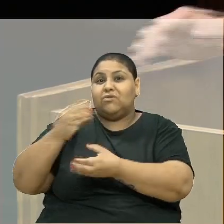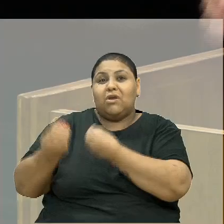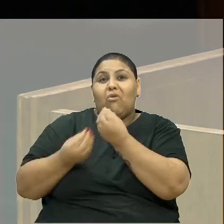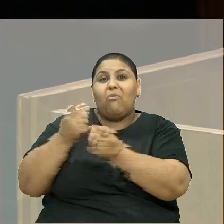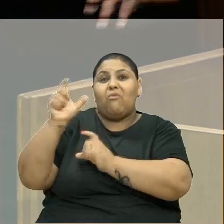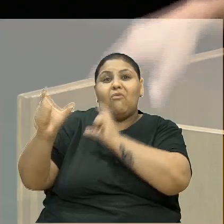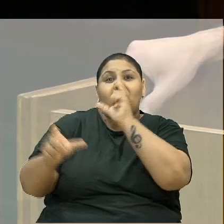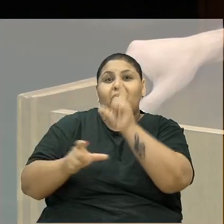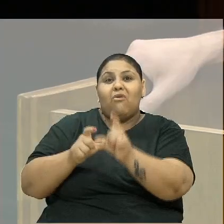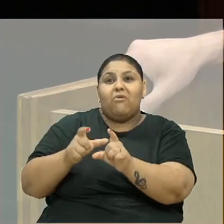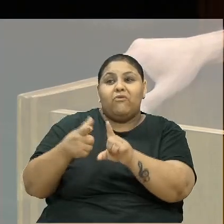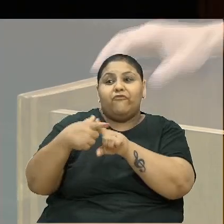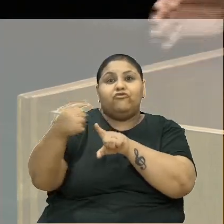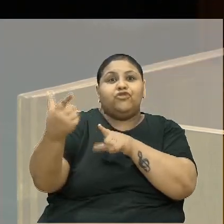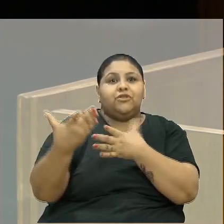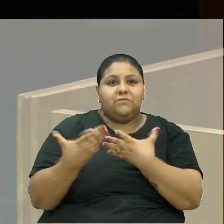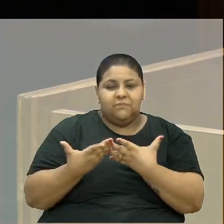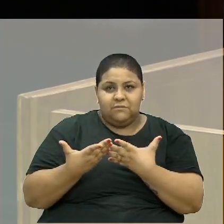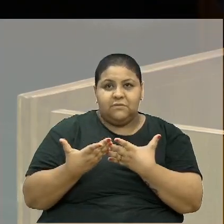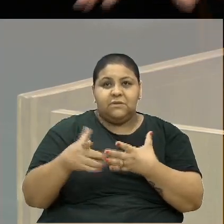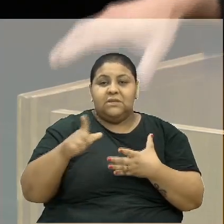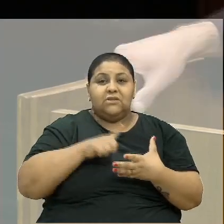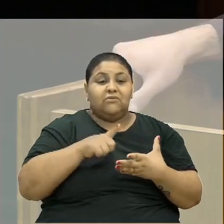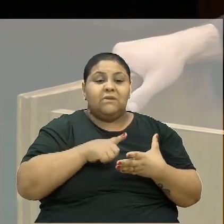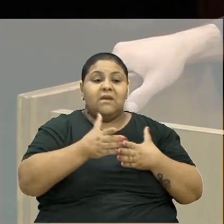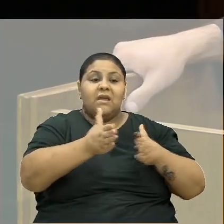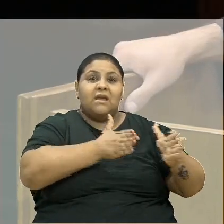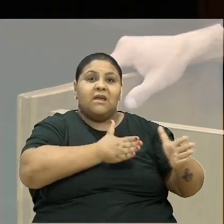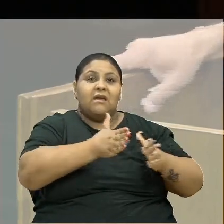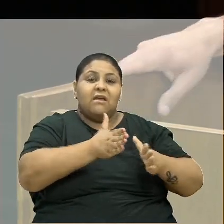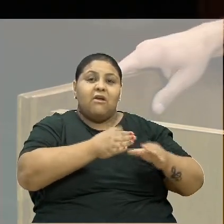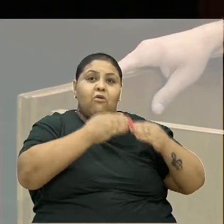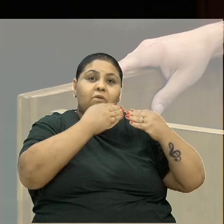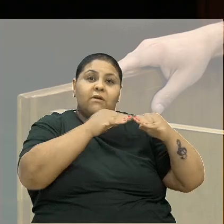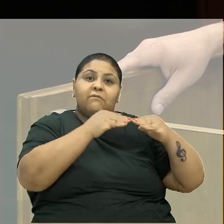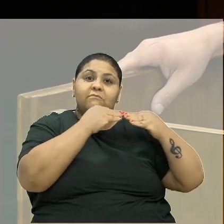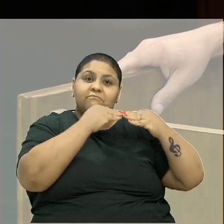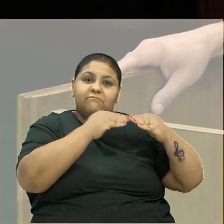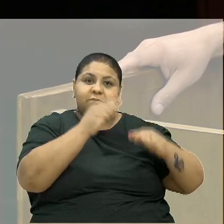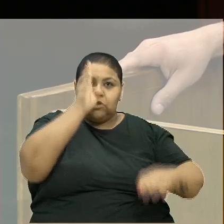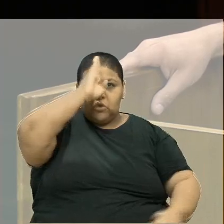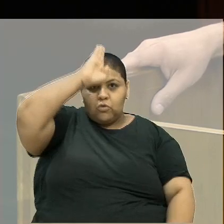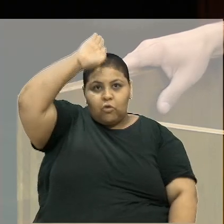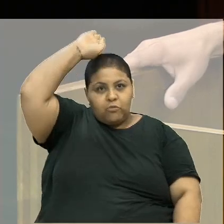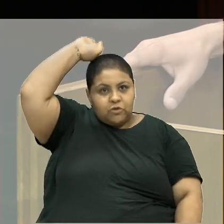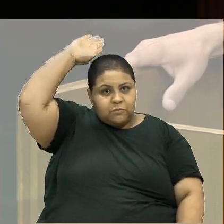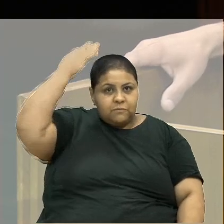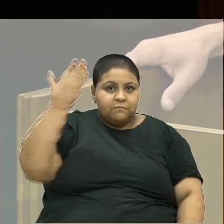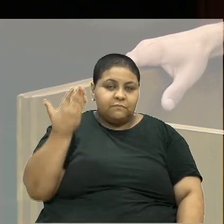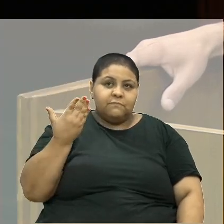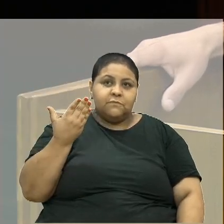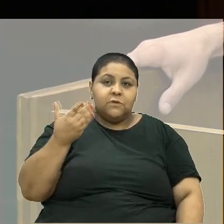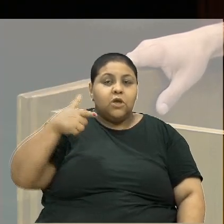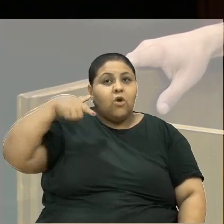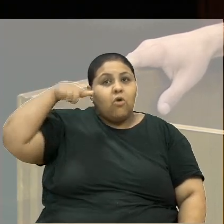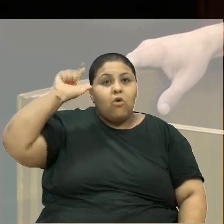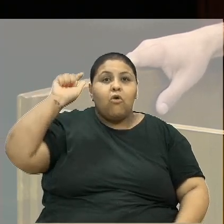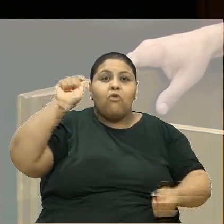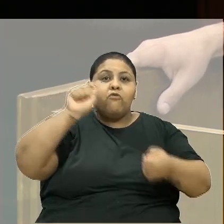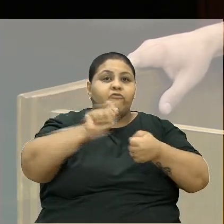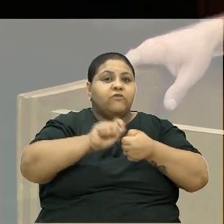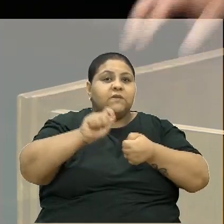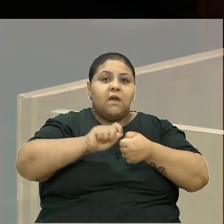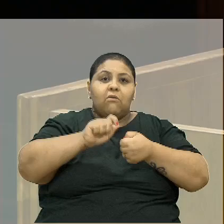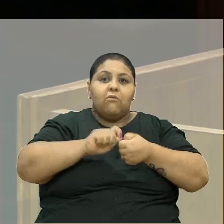pessoas evacuarem. E também não tem acesso de caminhões do Corpo de Bombeiro. E ontem fizeram